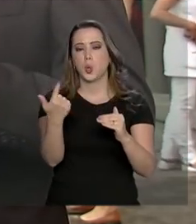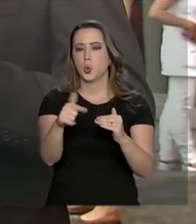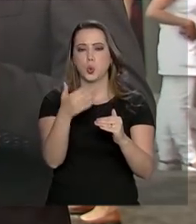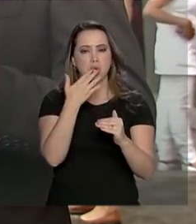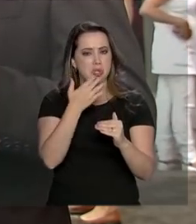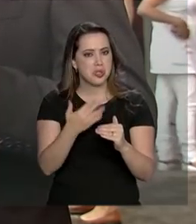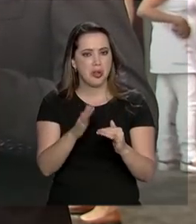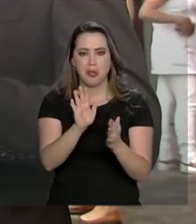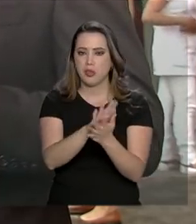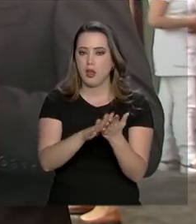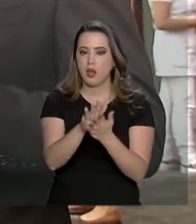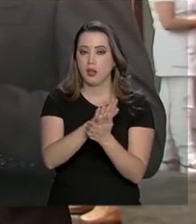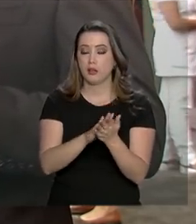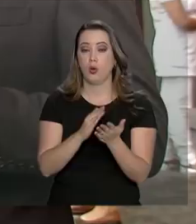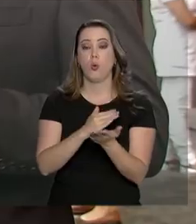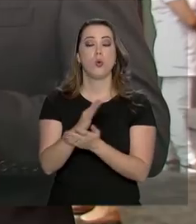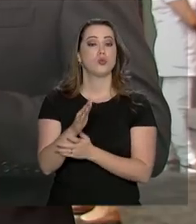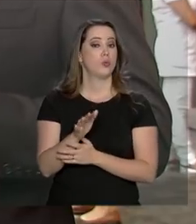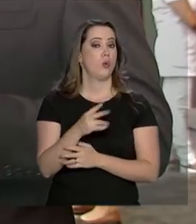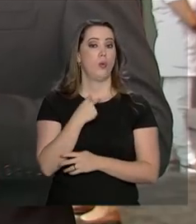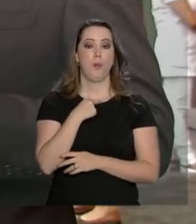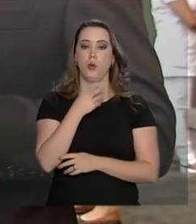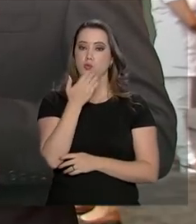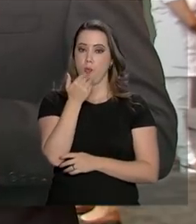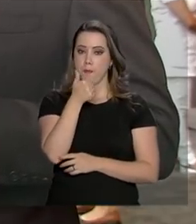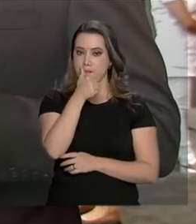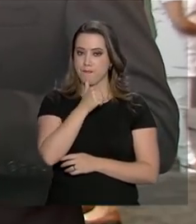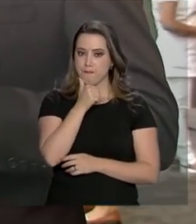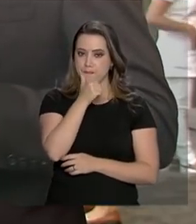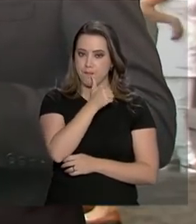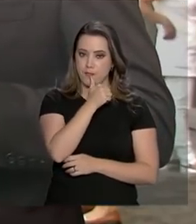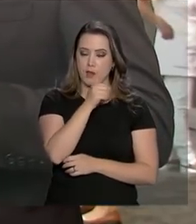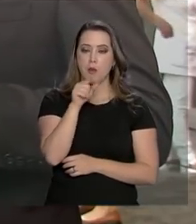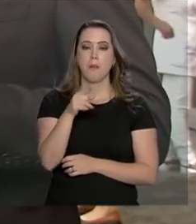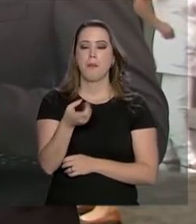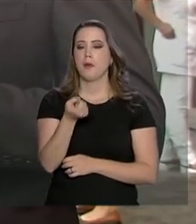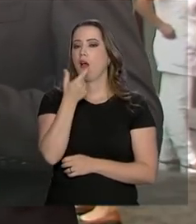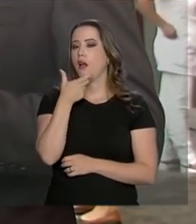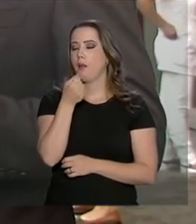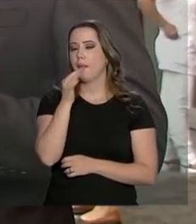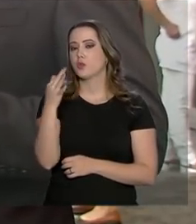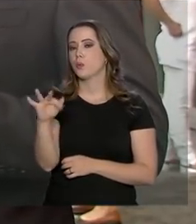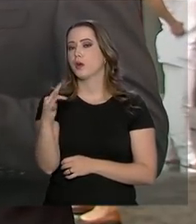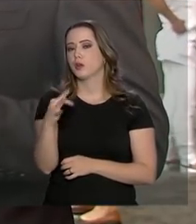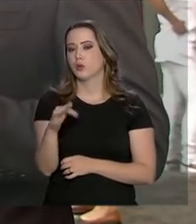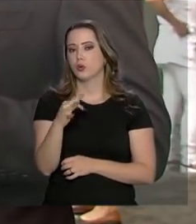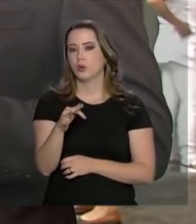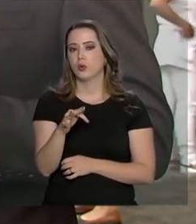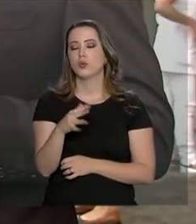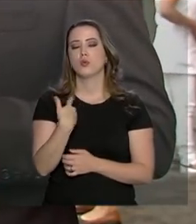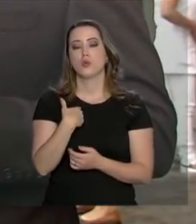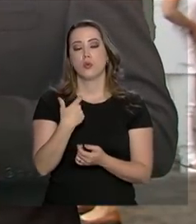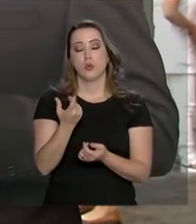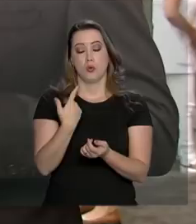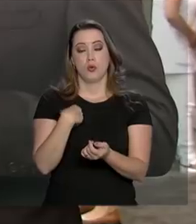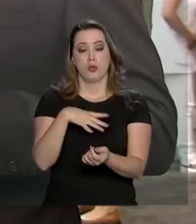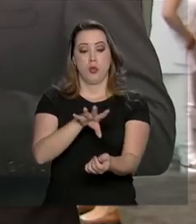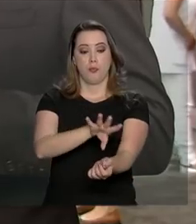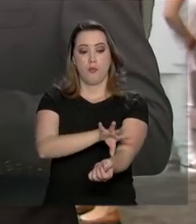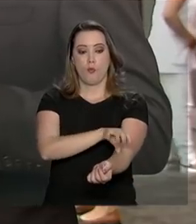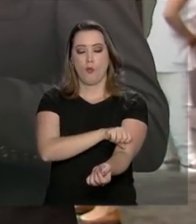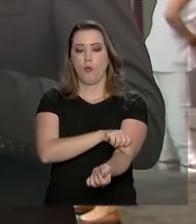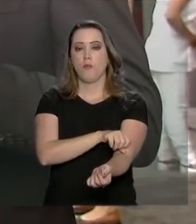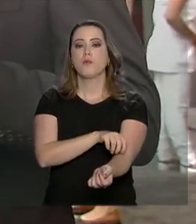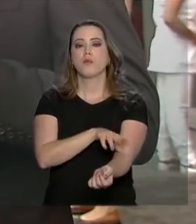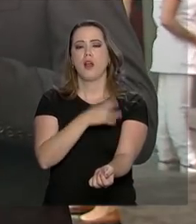complicação. Ele segue em jejum oral, recebendo analgésicos para dor e hidratação endovenosa. O presidente sentou-se hoje em